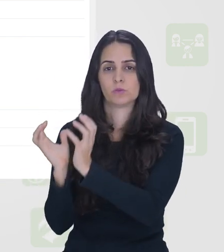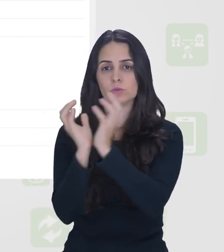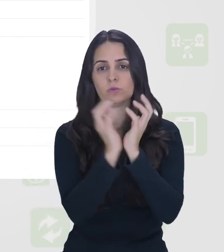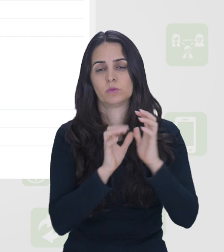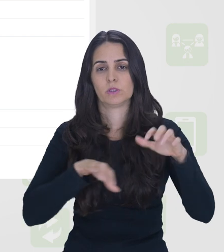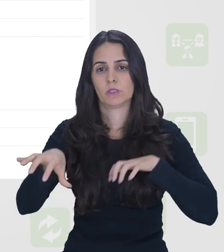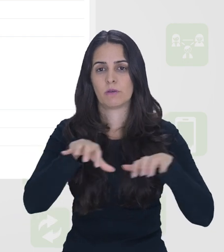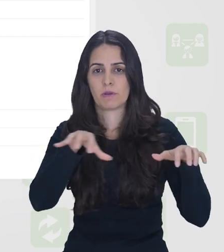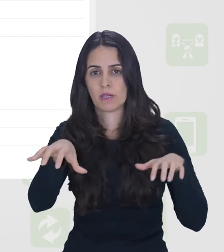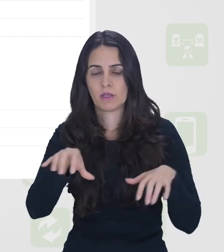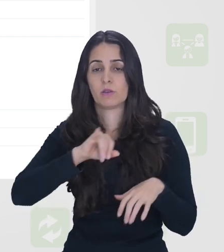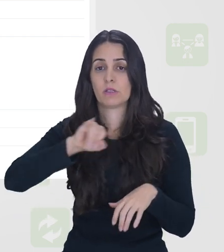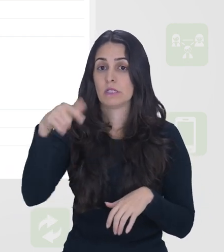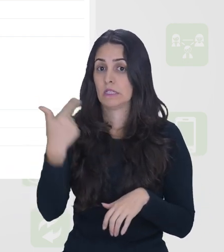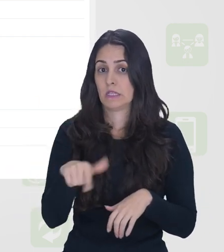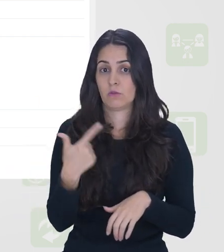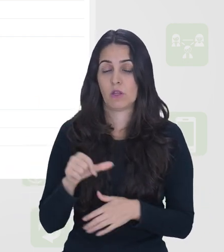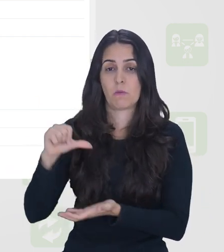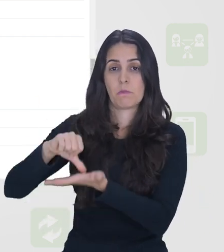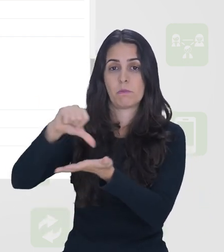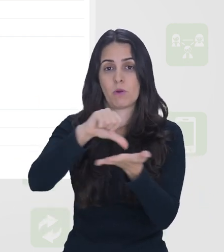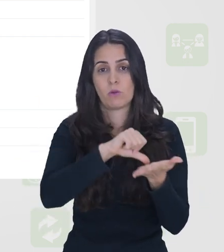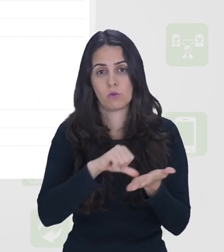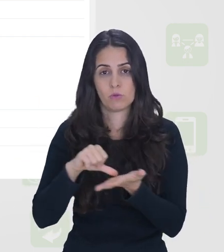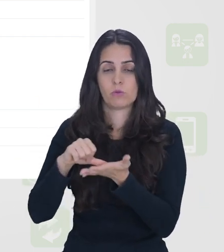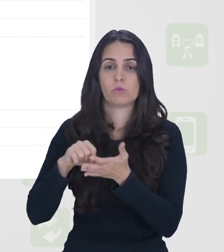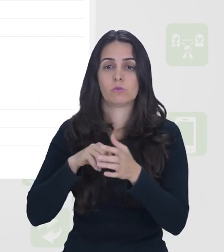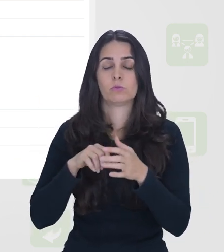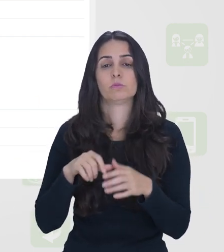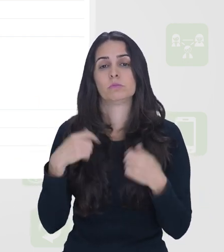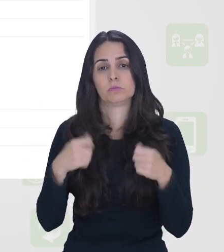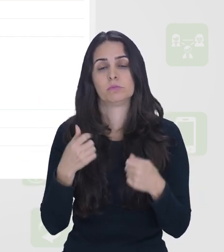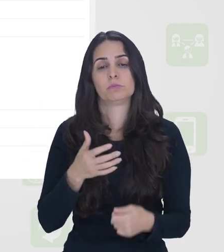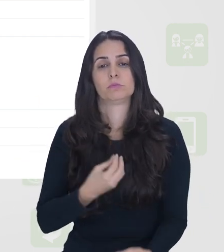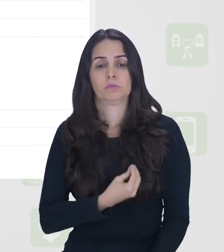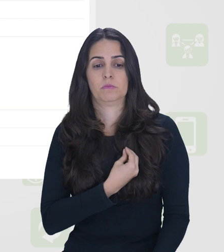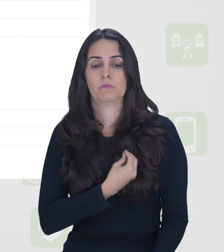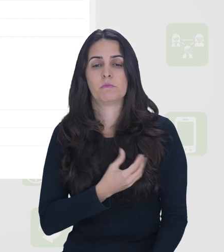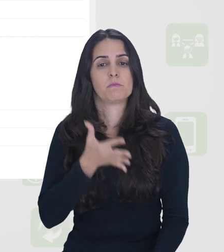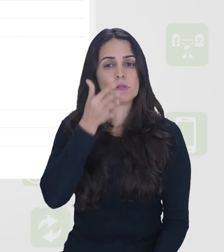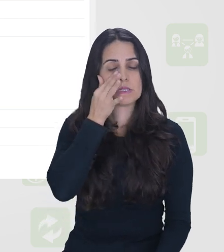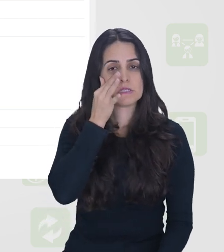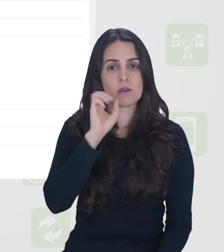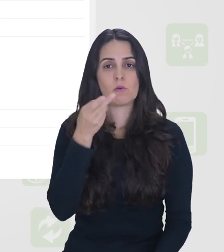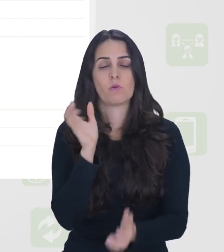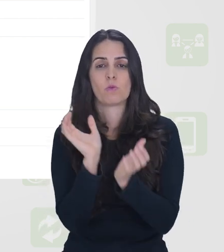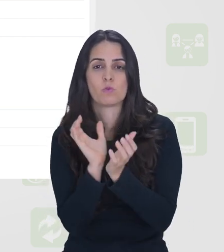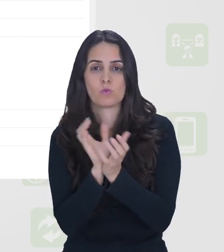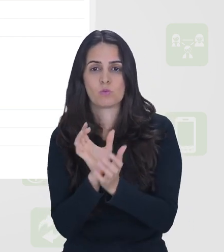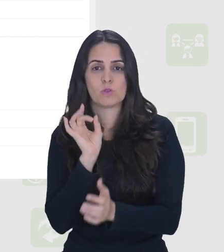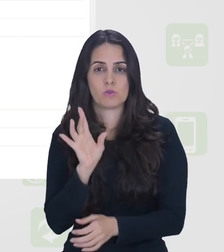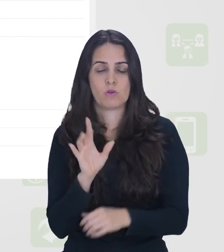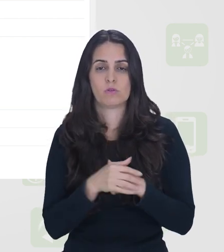separados mas caso você não tenha Polo Mas você ofereça por exemplo de forma presencial essa disciplina ou só tenha